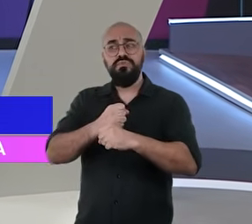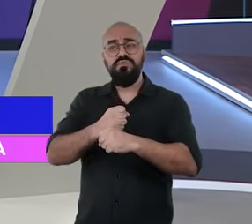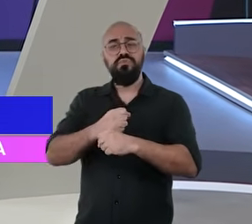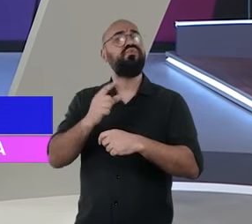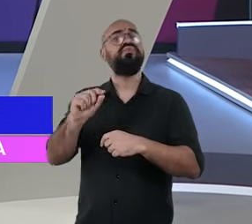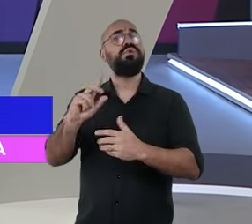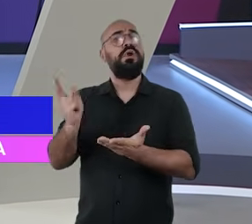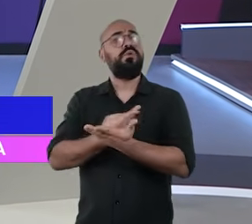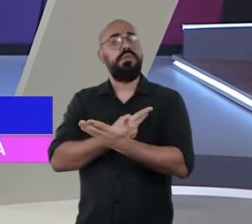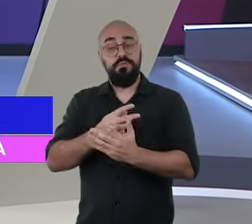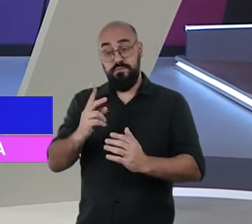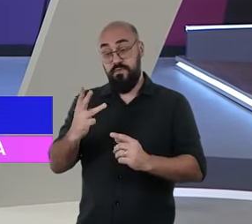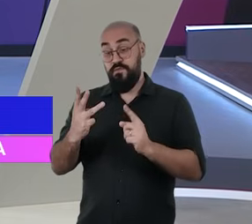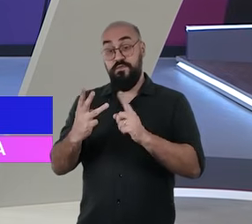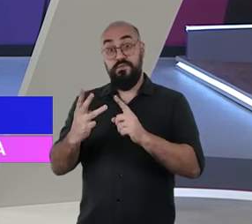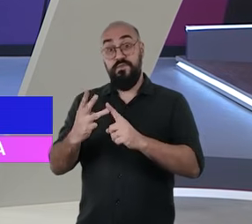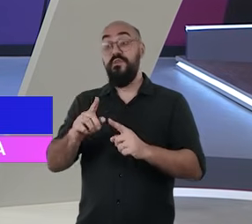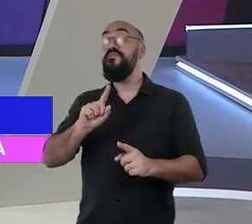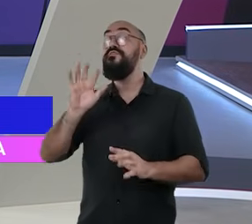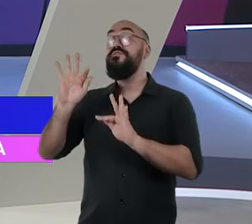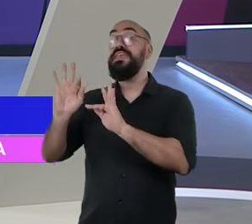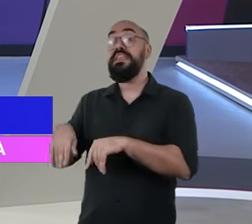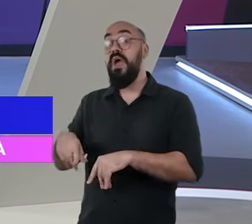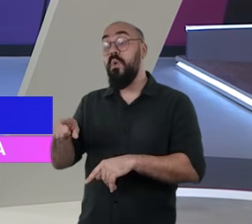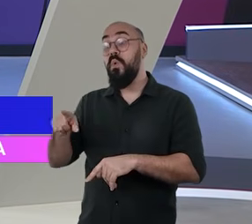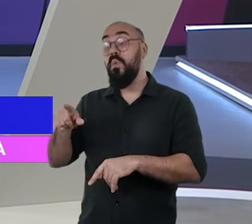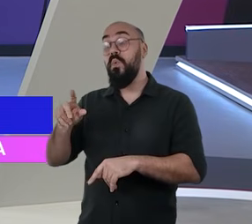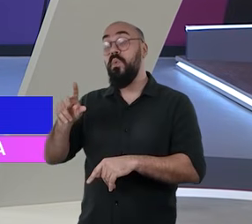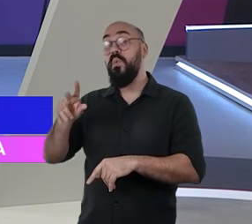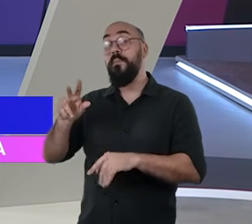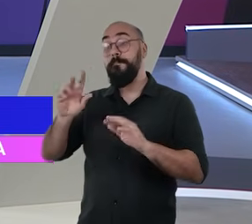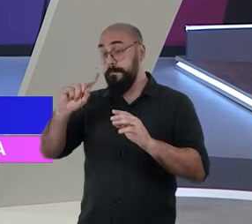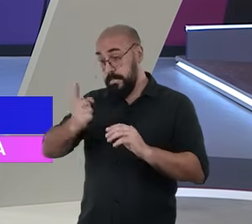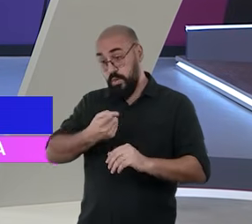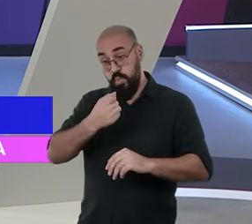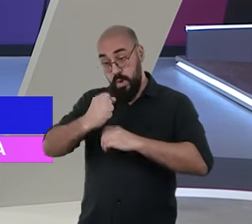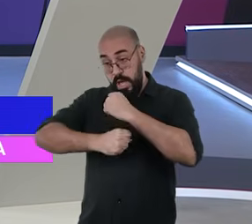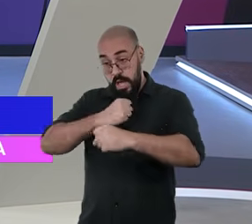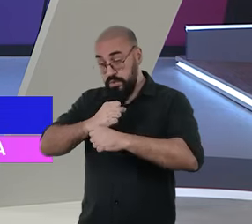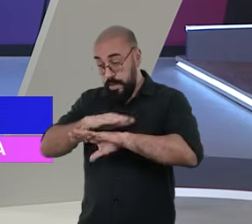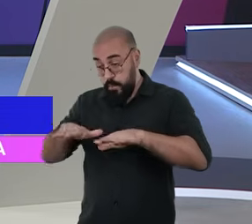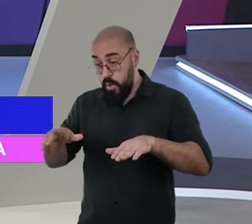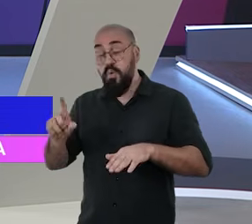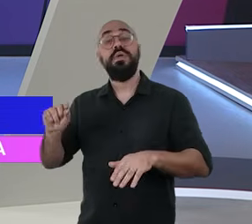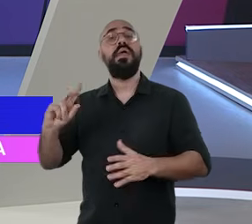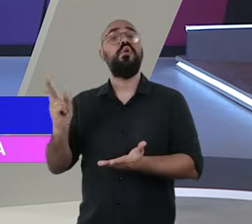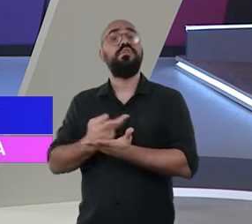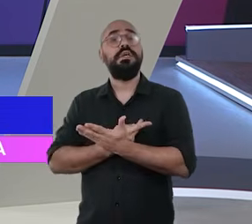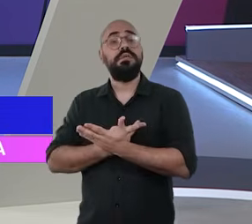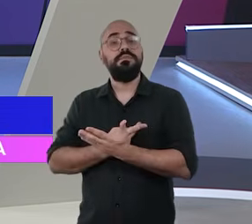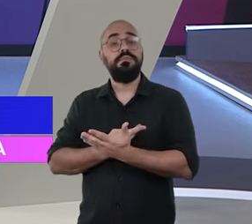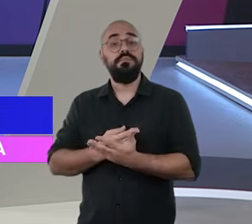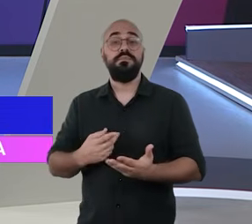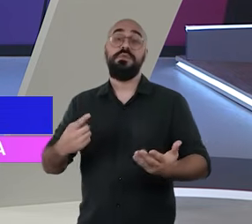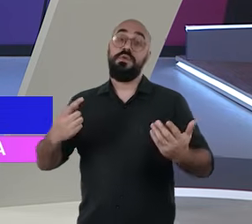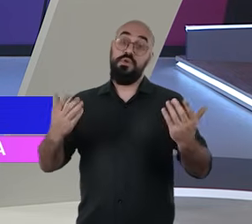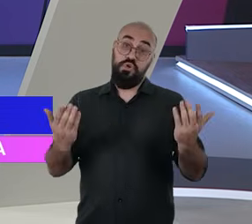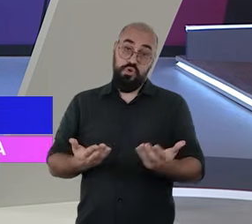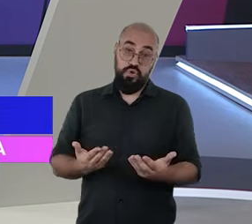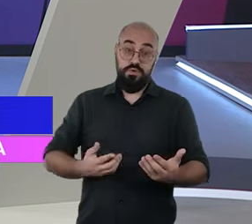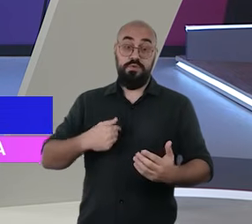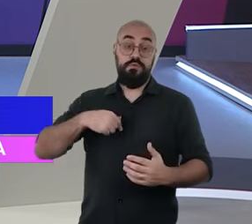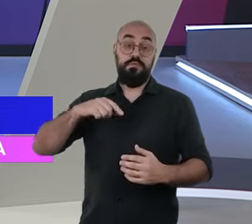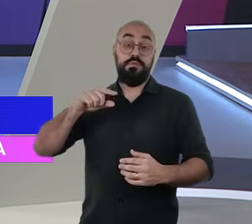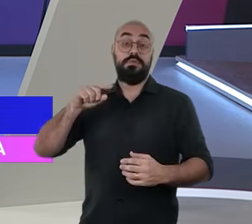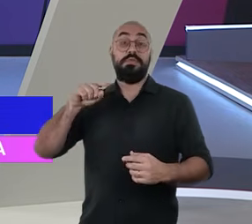vamos tratar da primeira pergunta. Depois, no programa próximo, da semana que vem, nós vamos falar sobre o que acontece